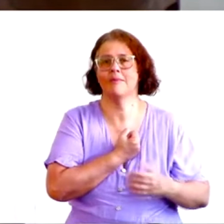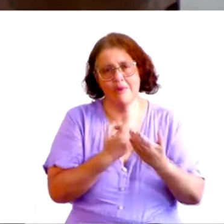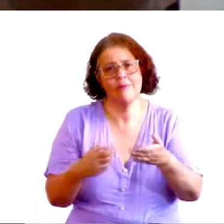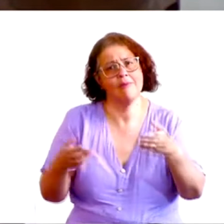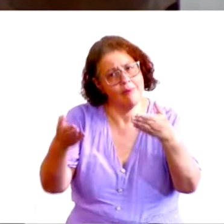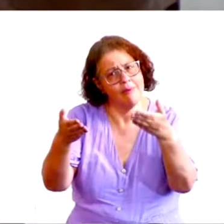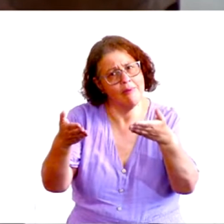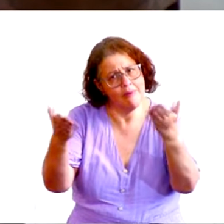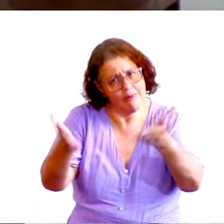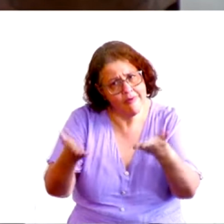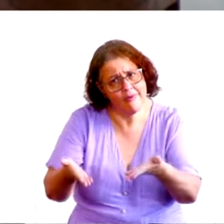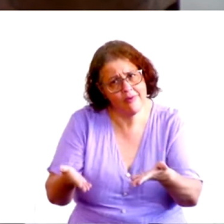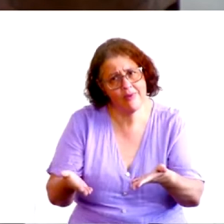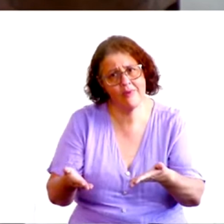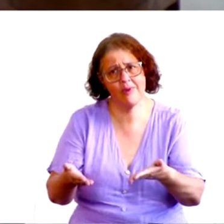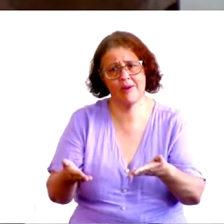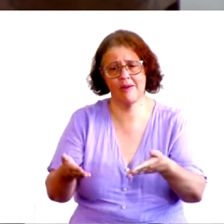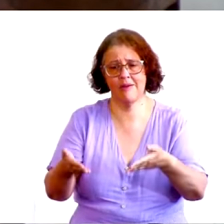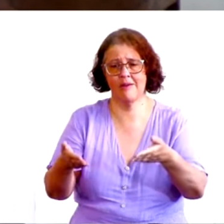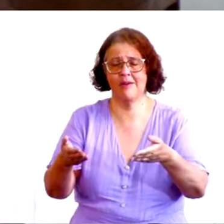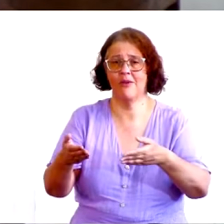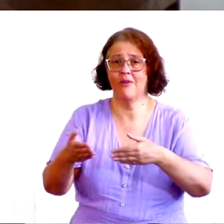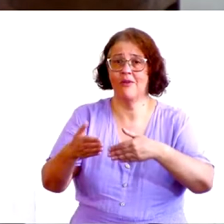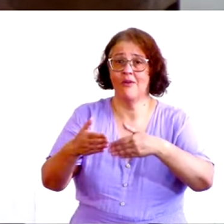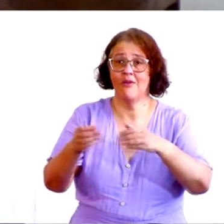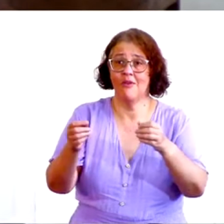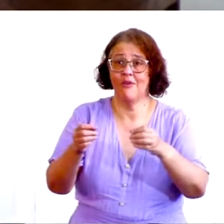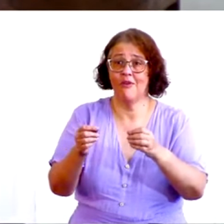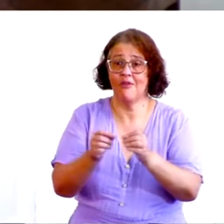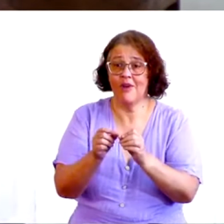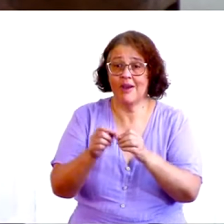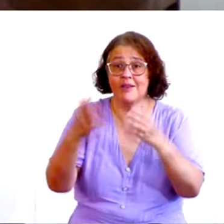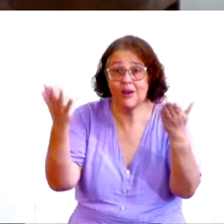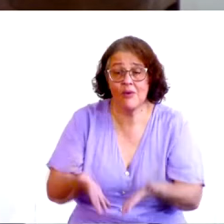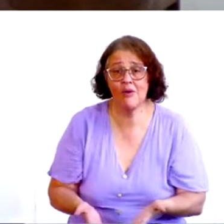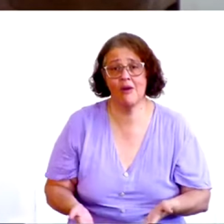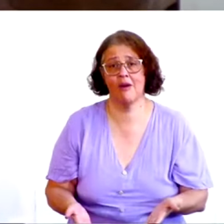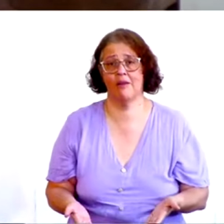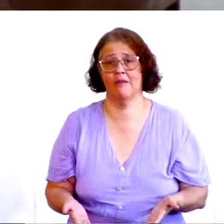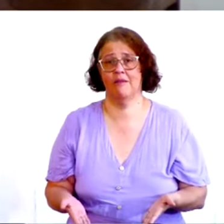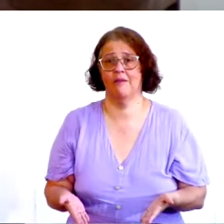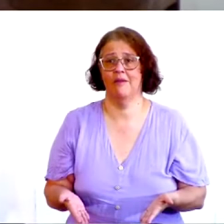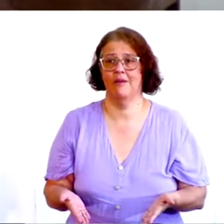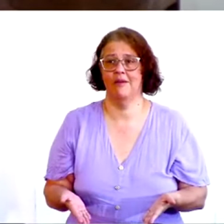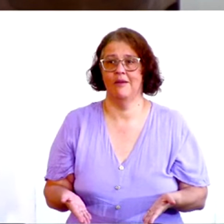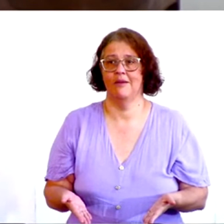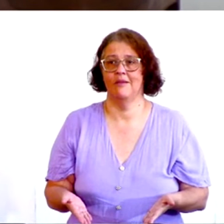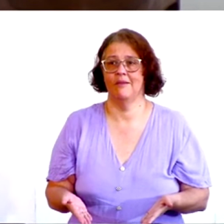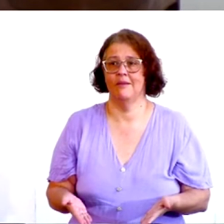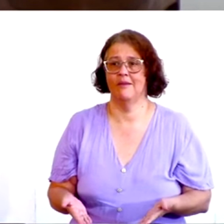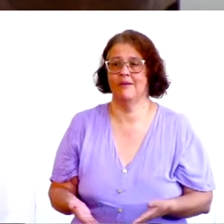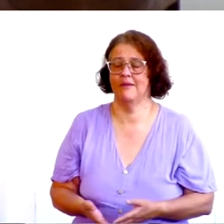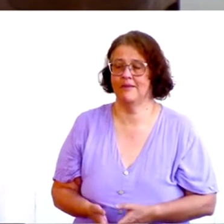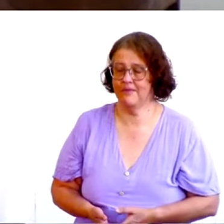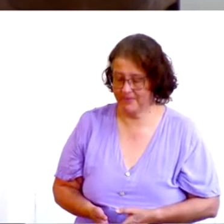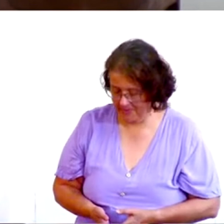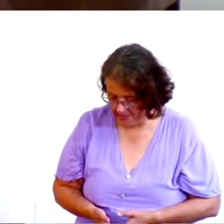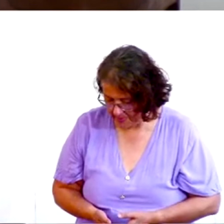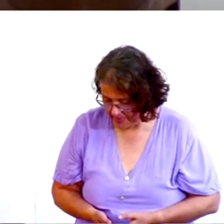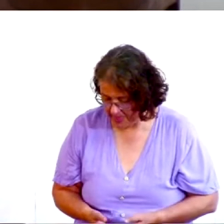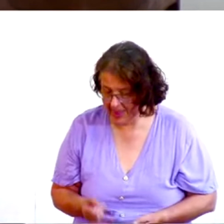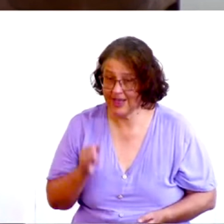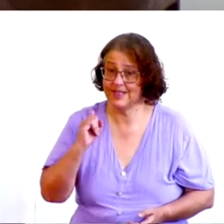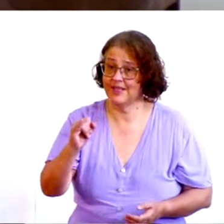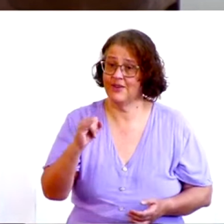isso é sinal é uma igreja que está simplesmente falando sobre o natal está falando sobre salvação está falando sobre a sua salvação se